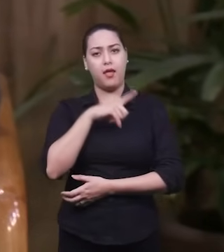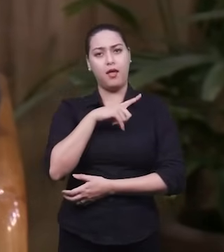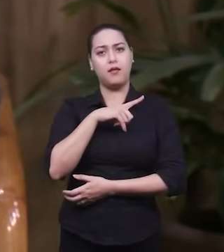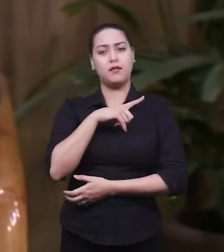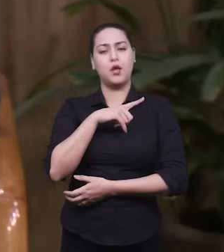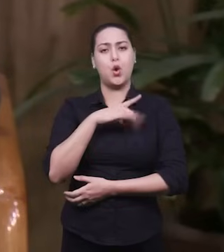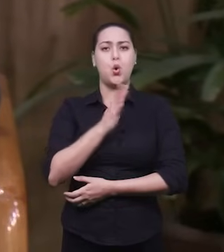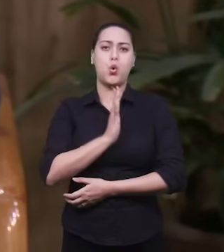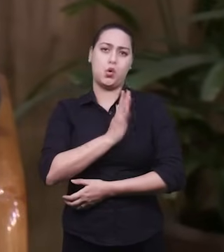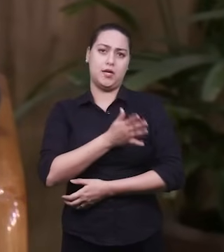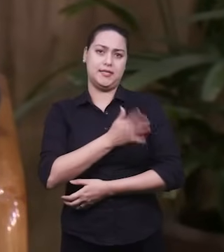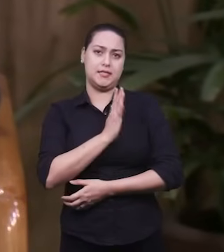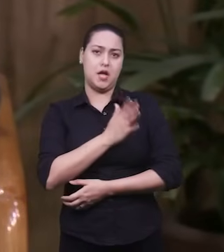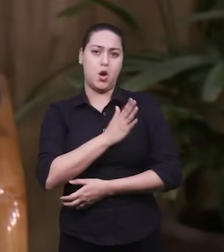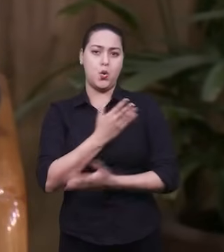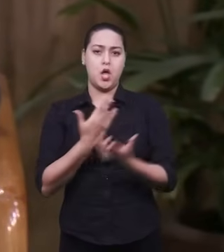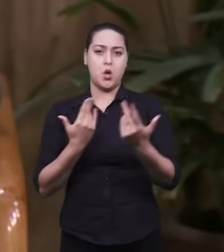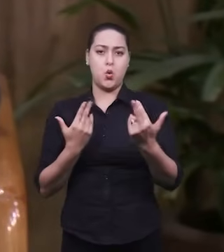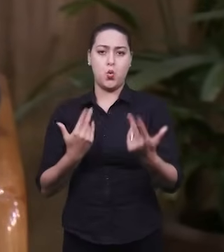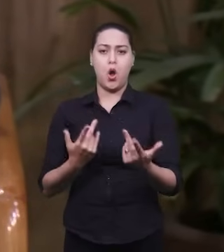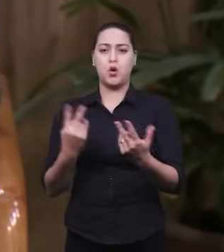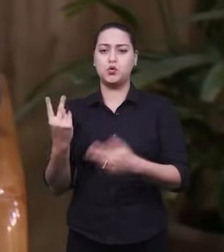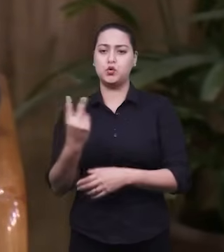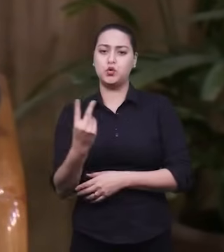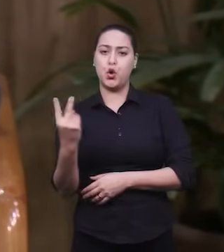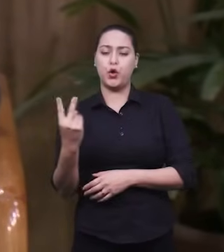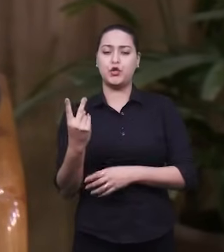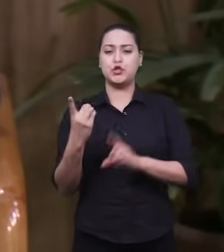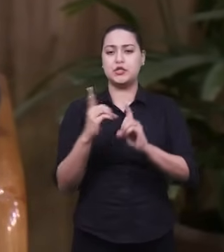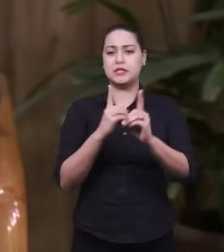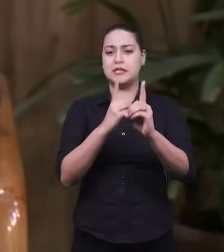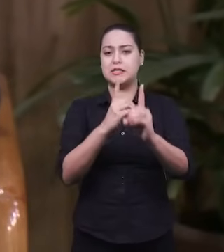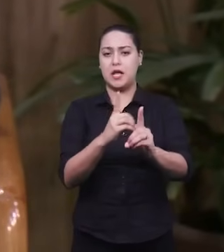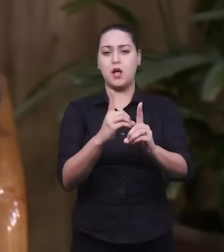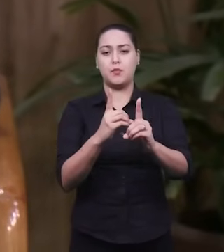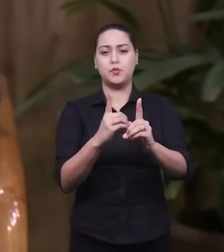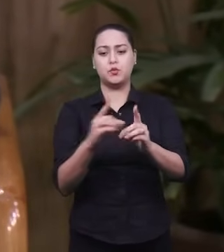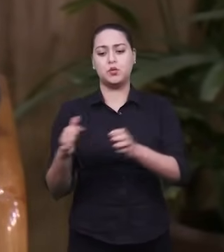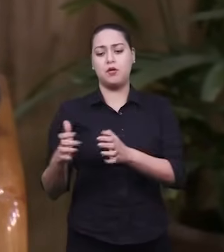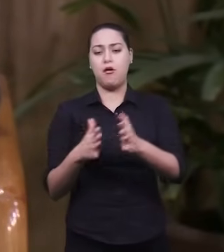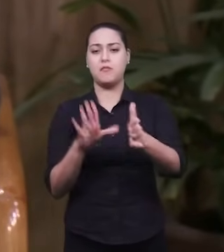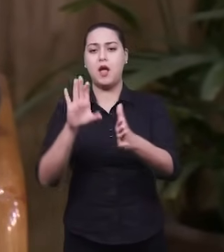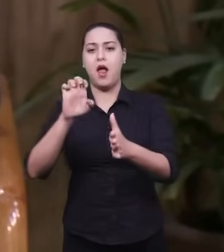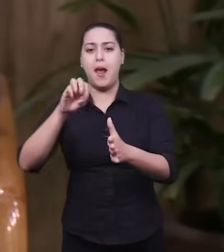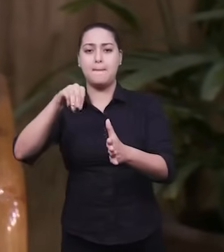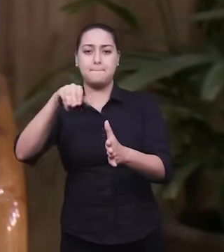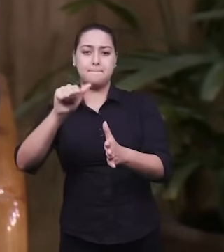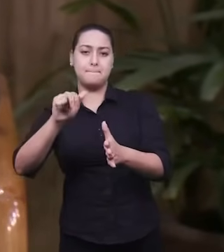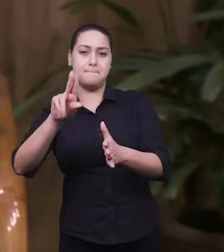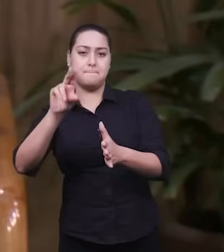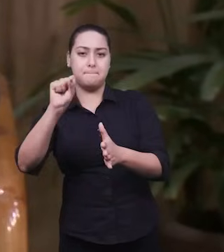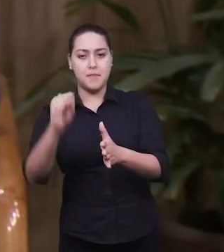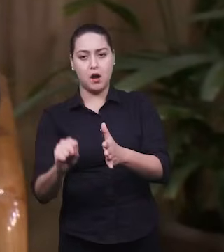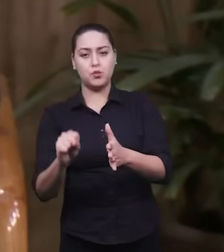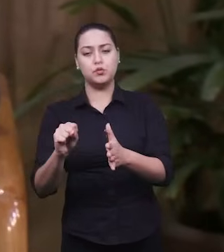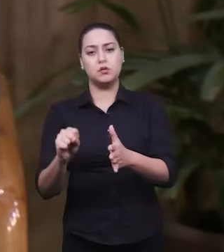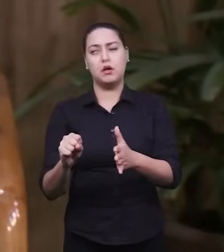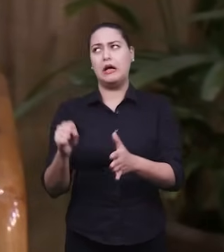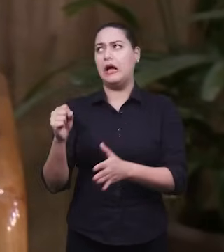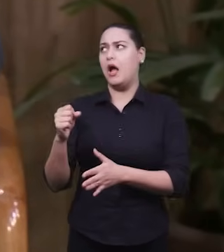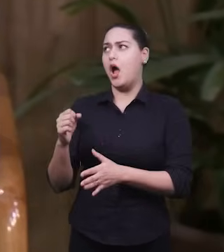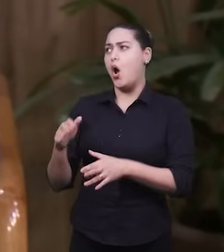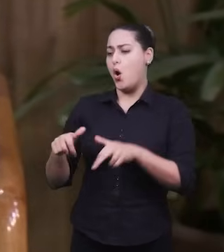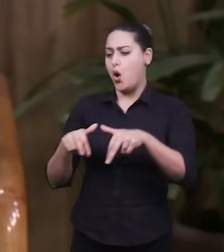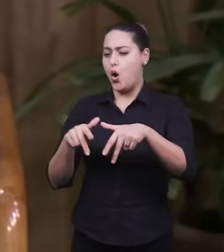O coração como os discípulos no caminho de Emaús, Deus se revela, né? O coração arde por ouvir a voz, porque a voz de Jesus é ouvida. Deus se